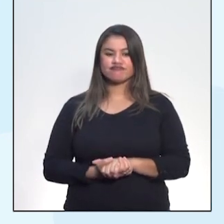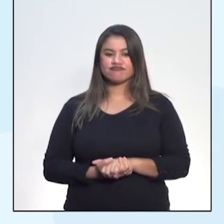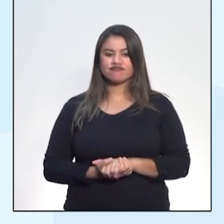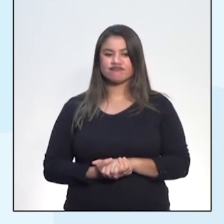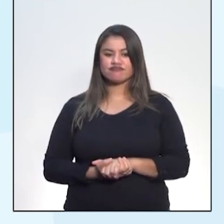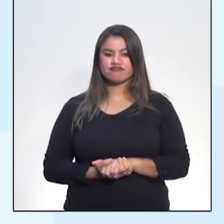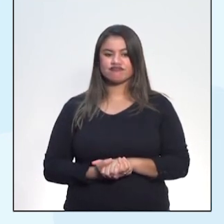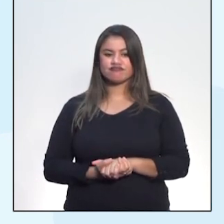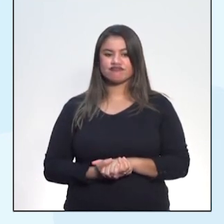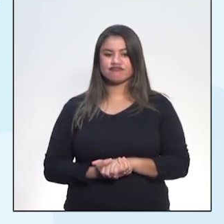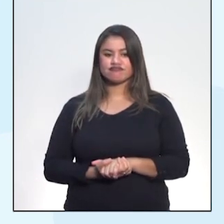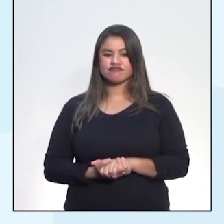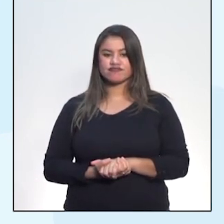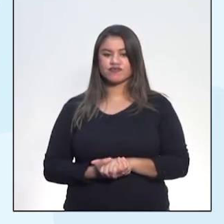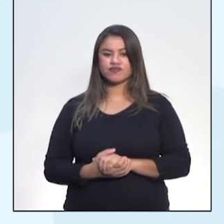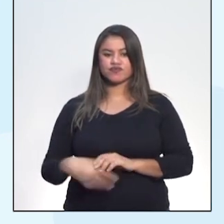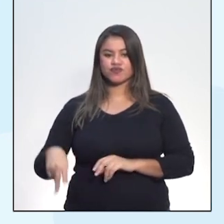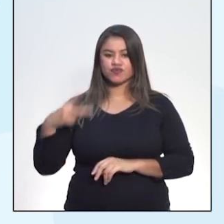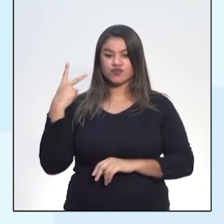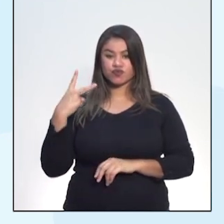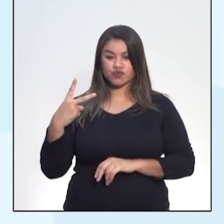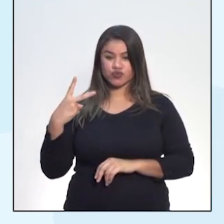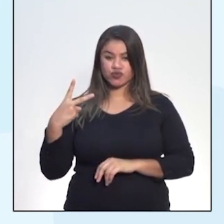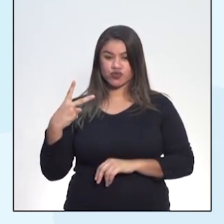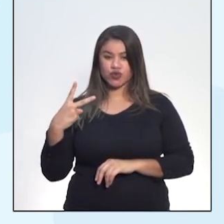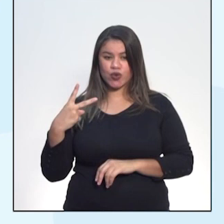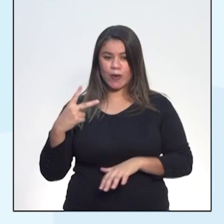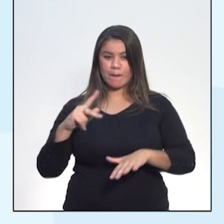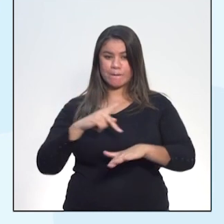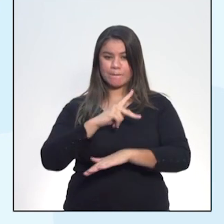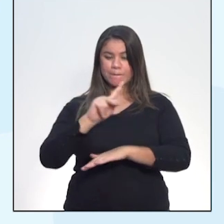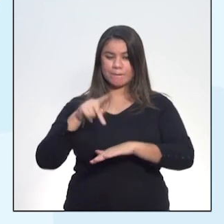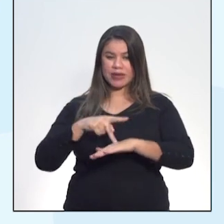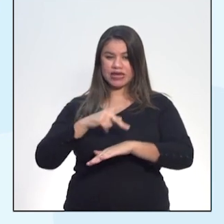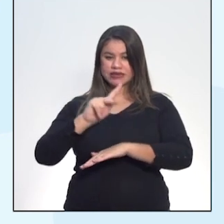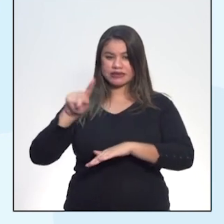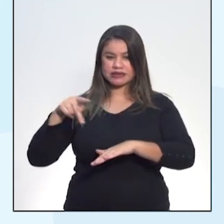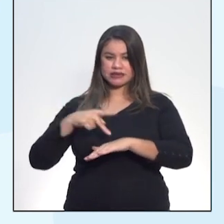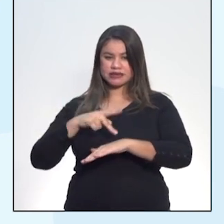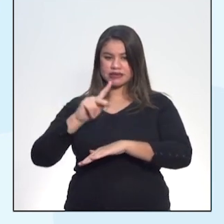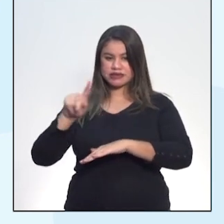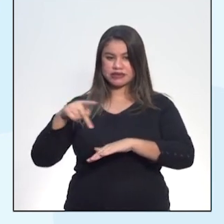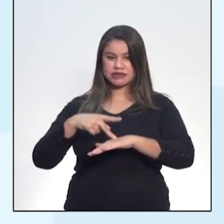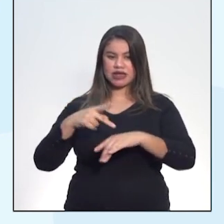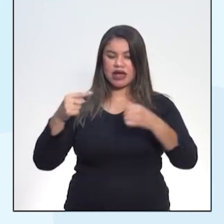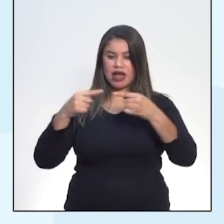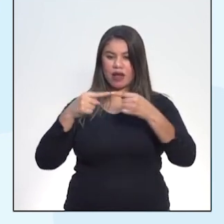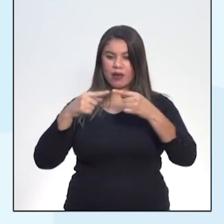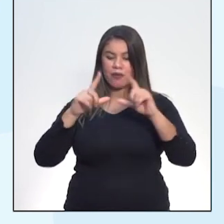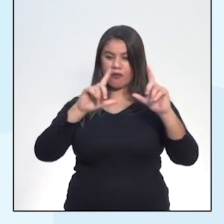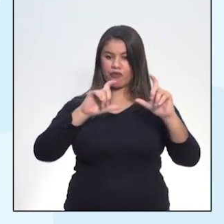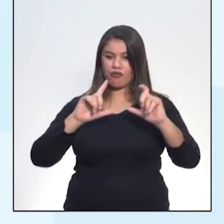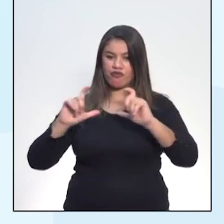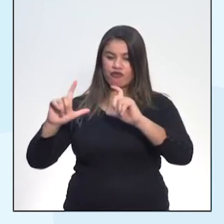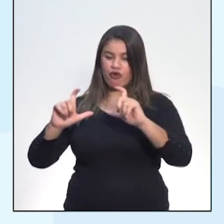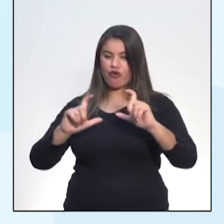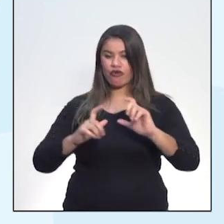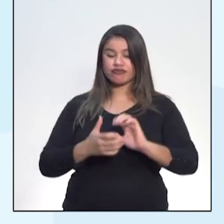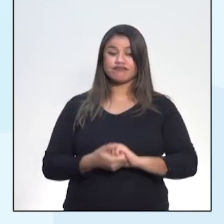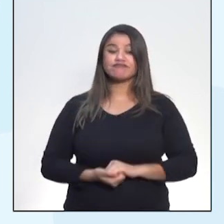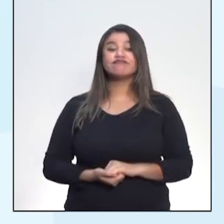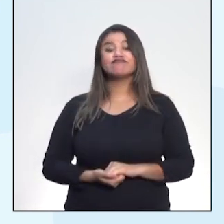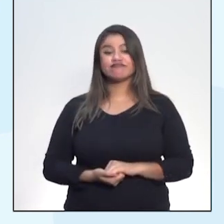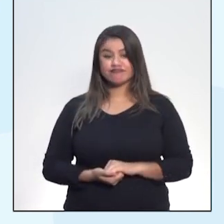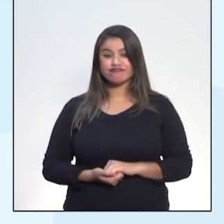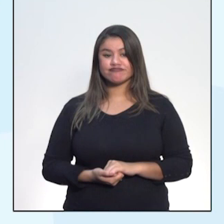da imagem? Quais os países representados na imagem? E